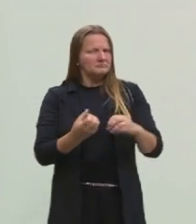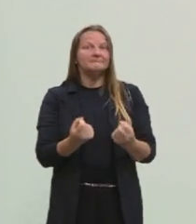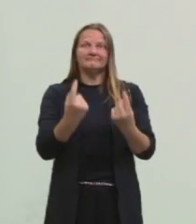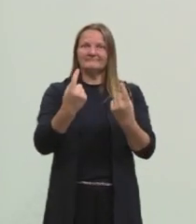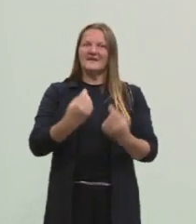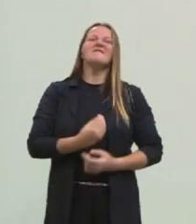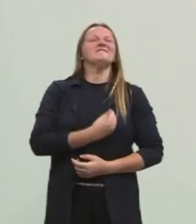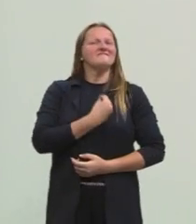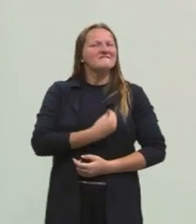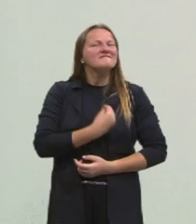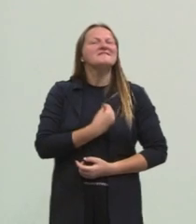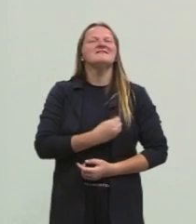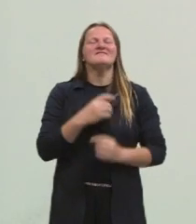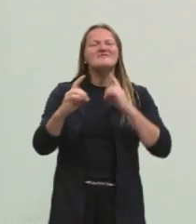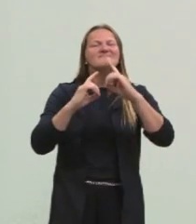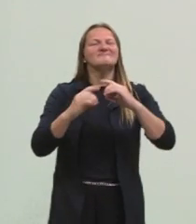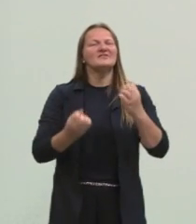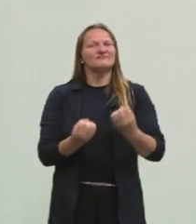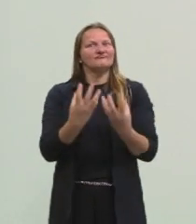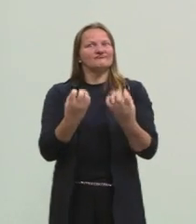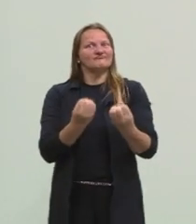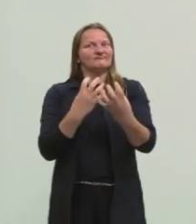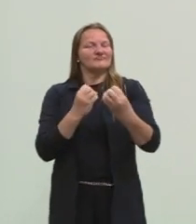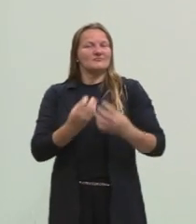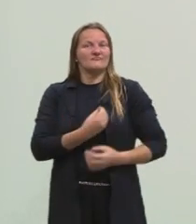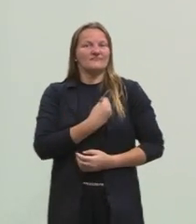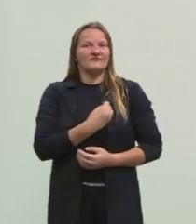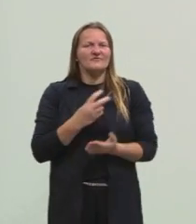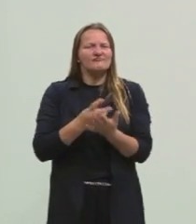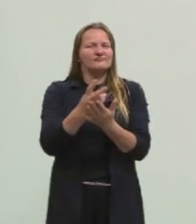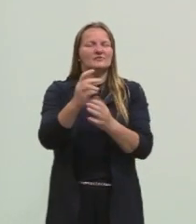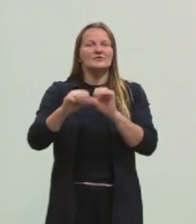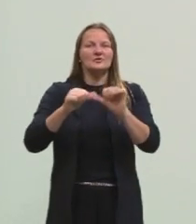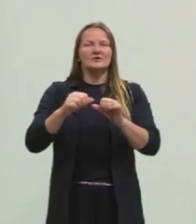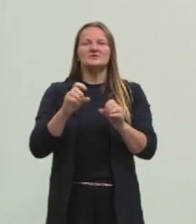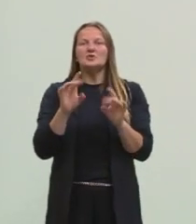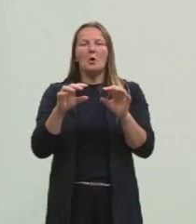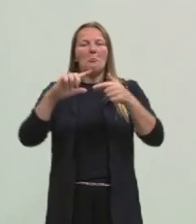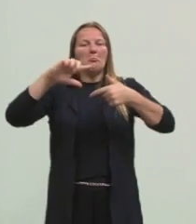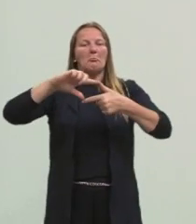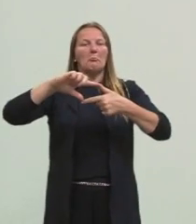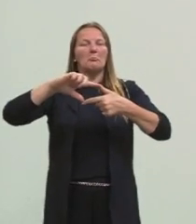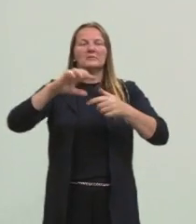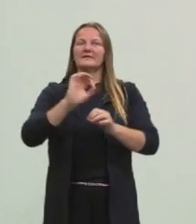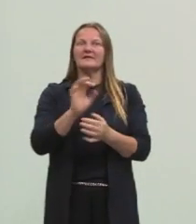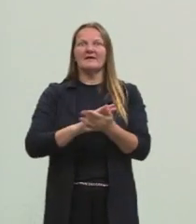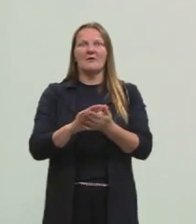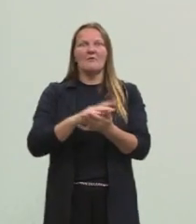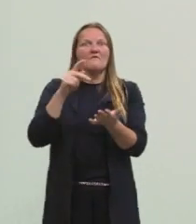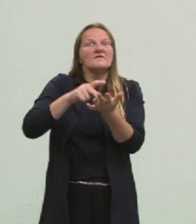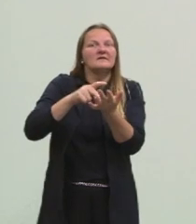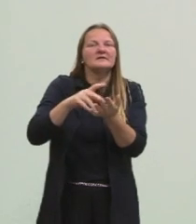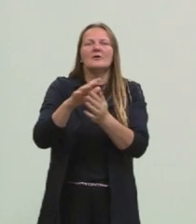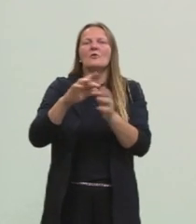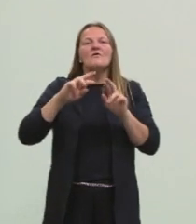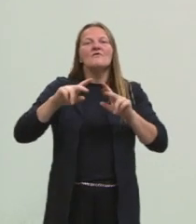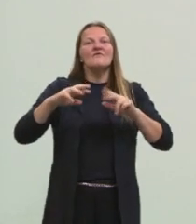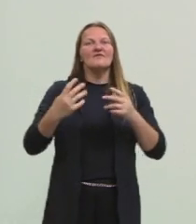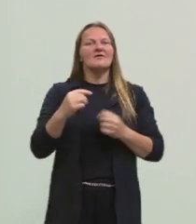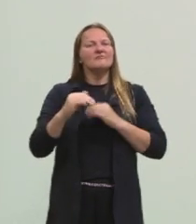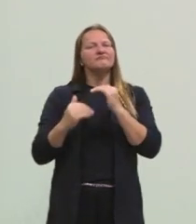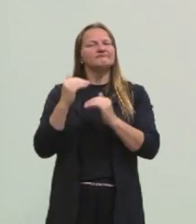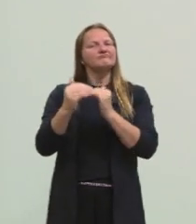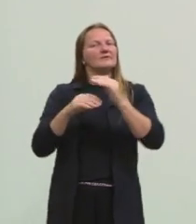é viva ela é dinâmica né a cultura ela não é estática Ela não é uma coisa né esse é o verdadeiro carnaval não o carnaval